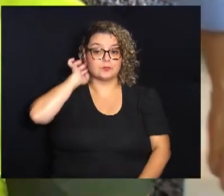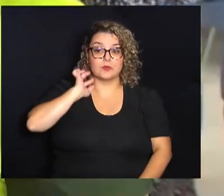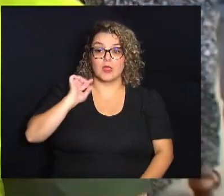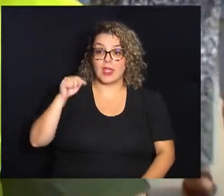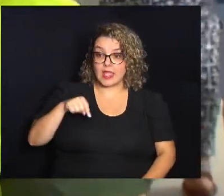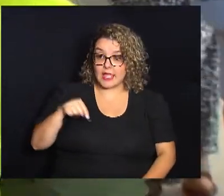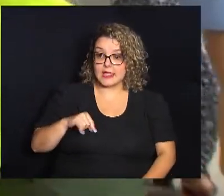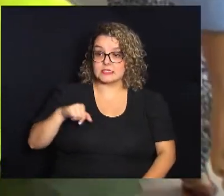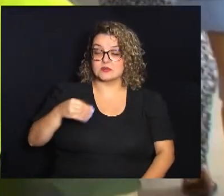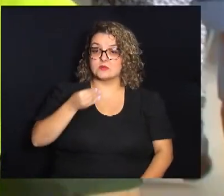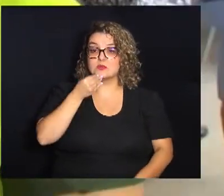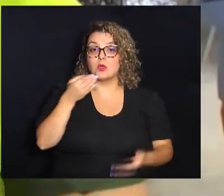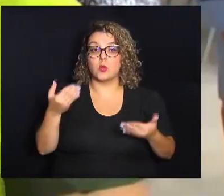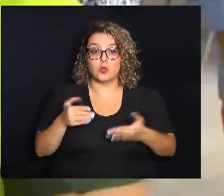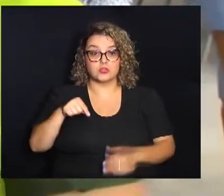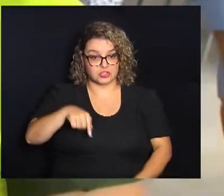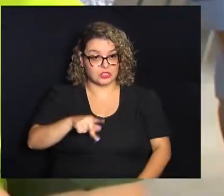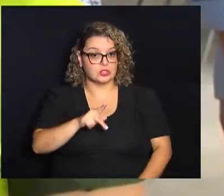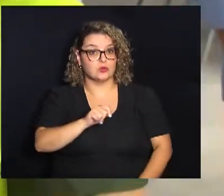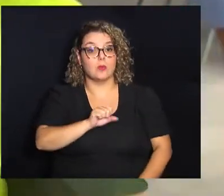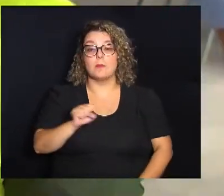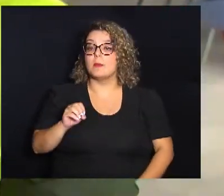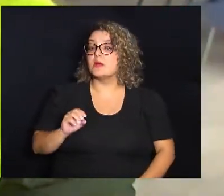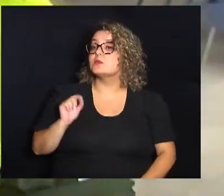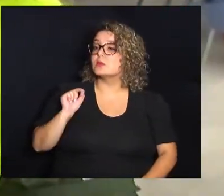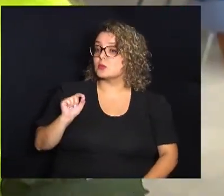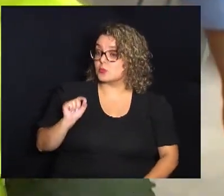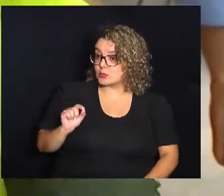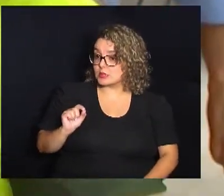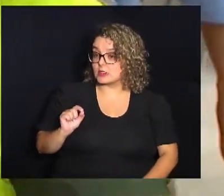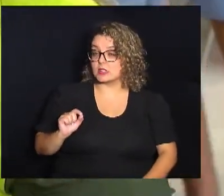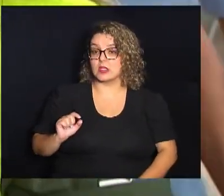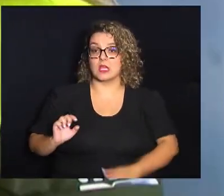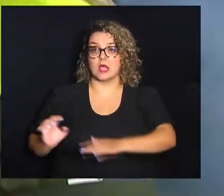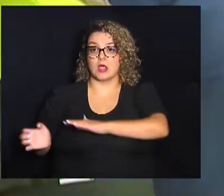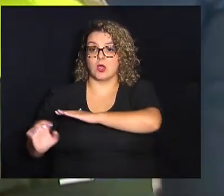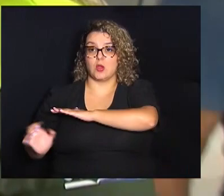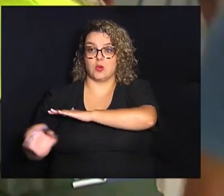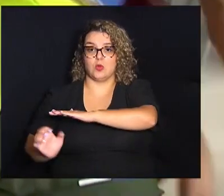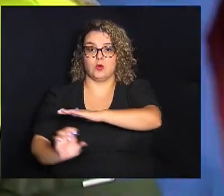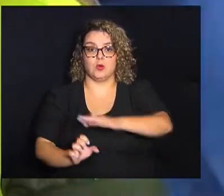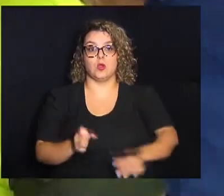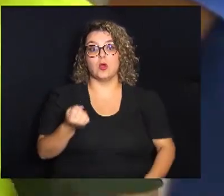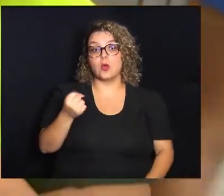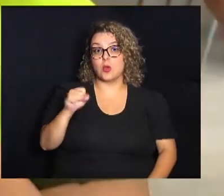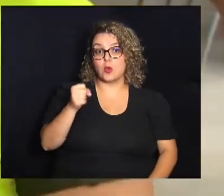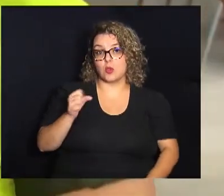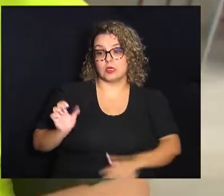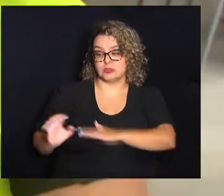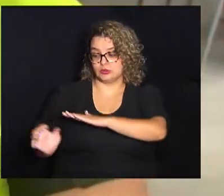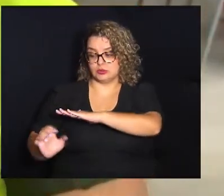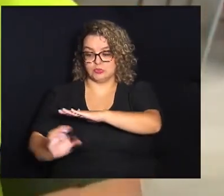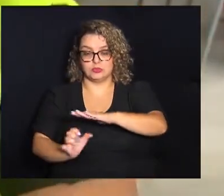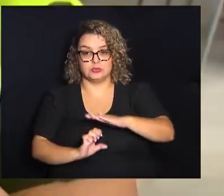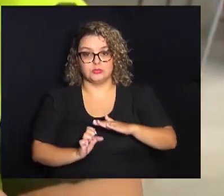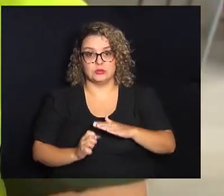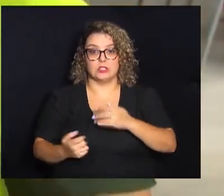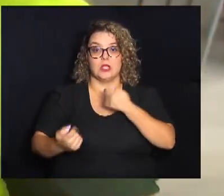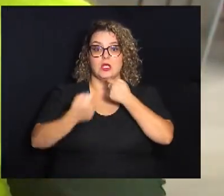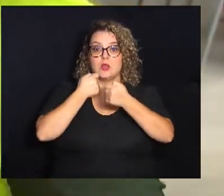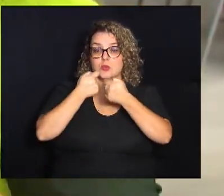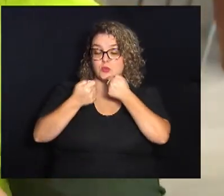hoje aqui no Paço Municipal é para que as empresas, nós estamos com 8 empresas aqui que estão